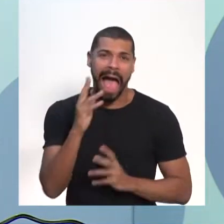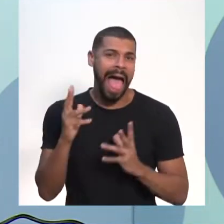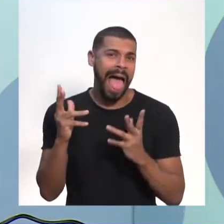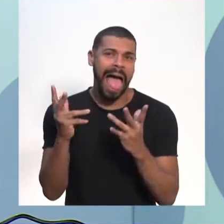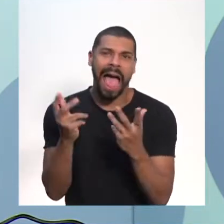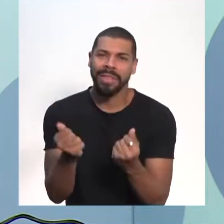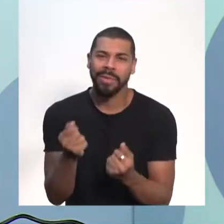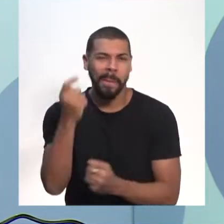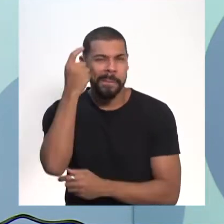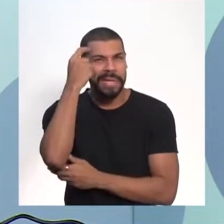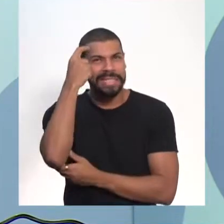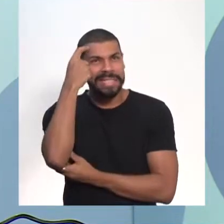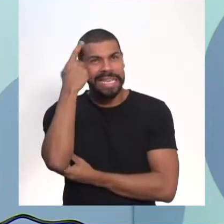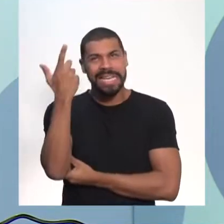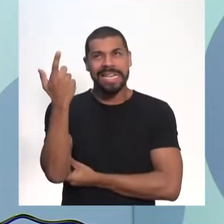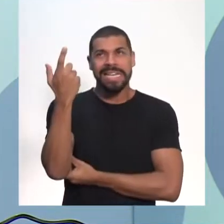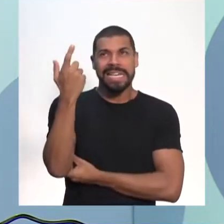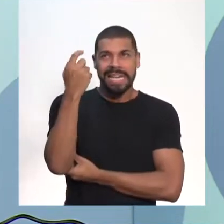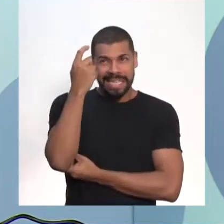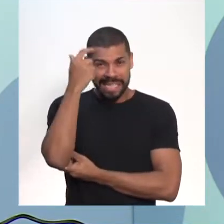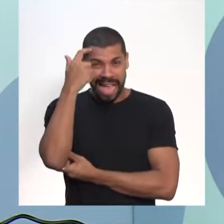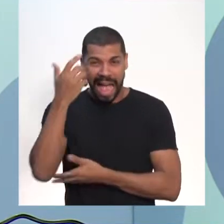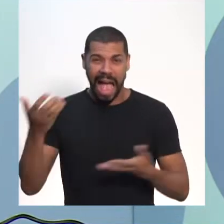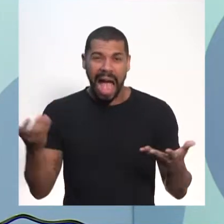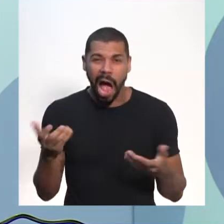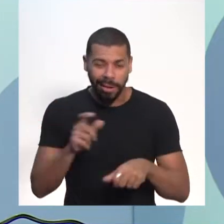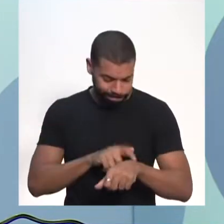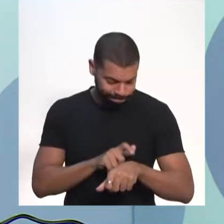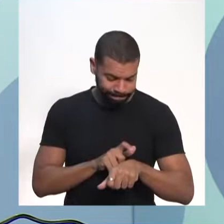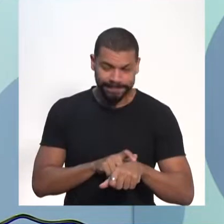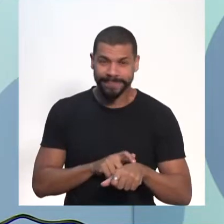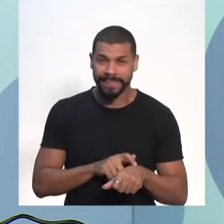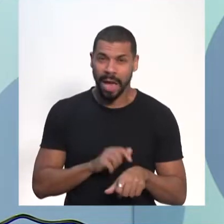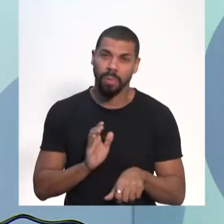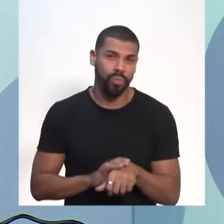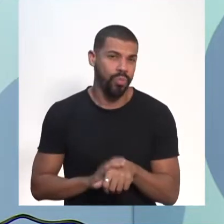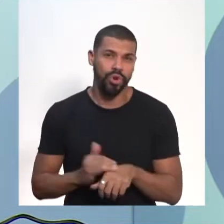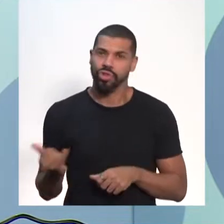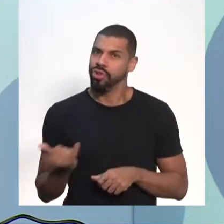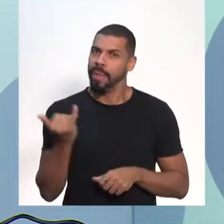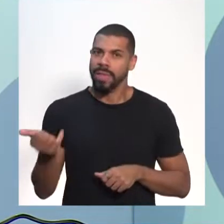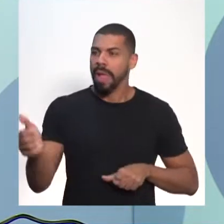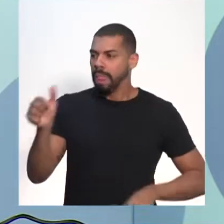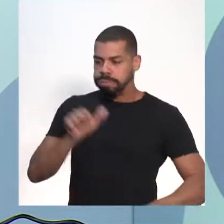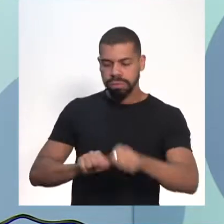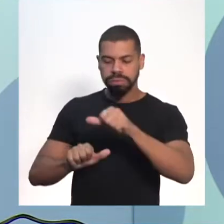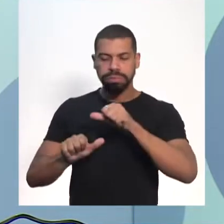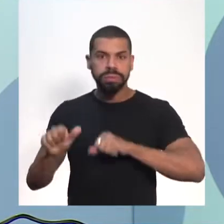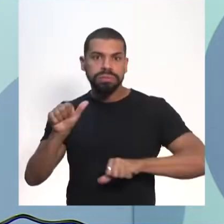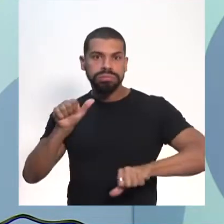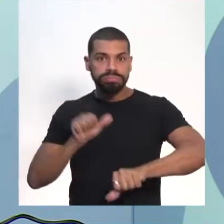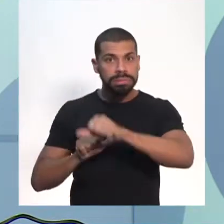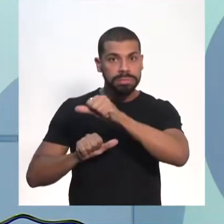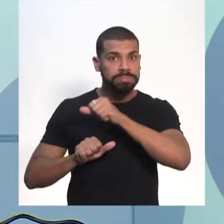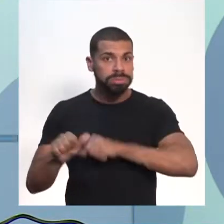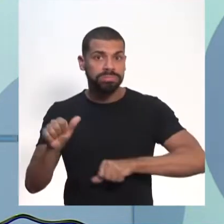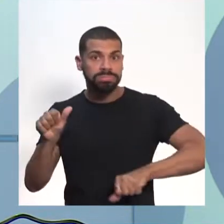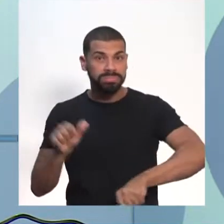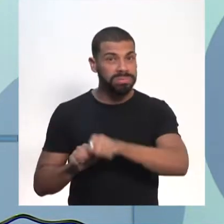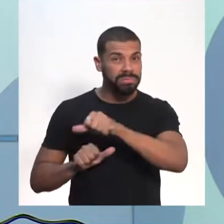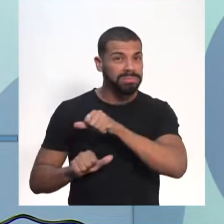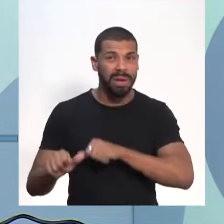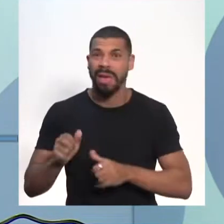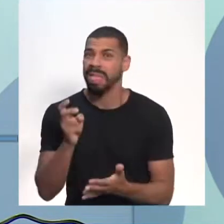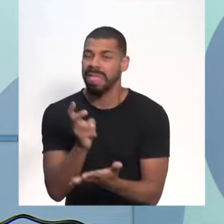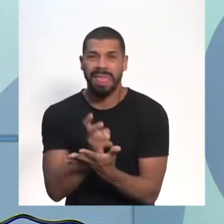falando, eu penso que a gente está num momento muito importante de trocas, né? Acho que agora, mais do que nunca, diante